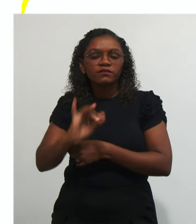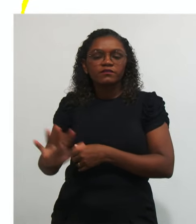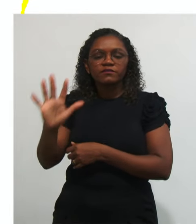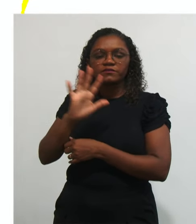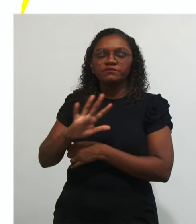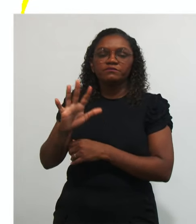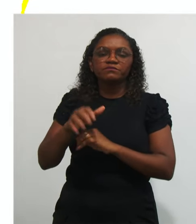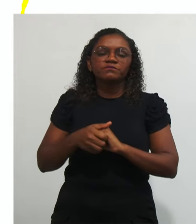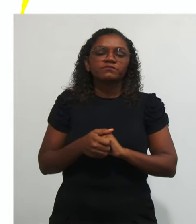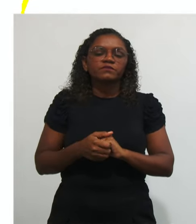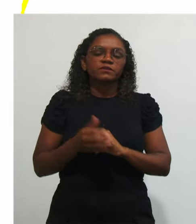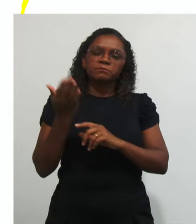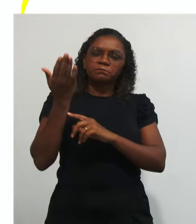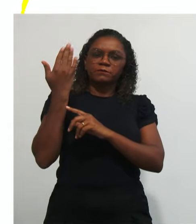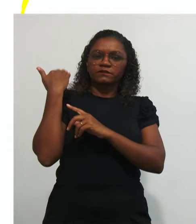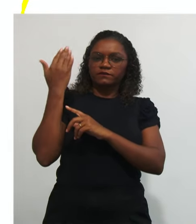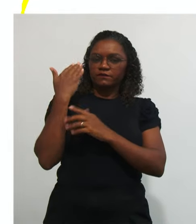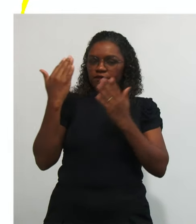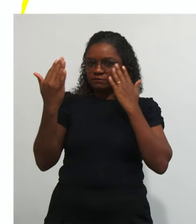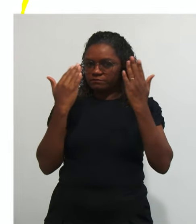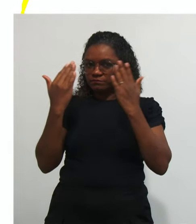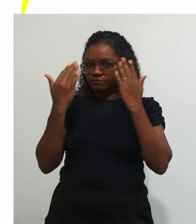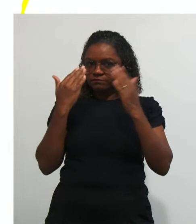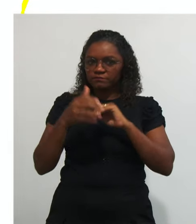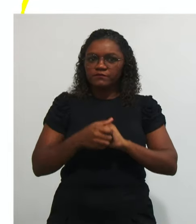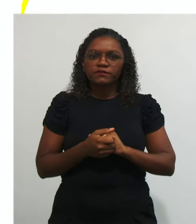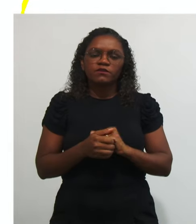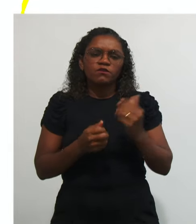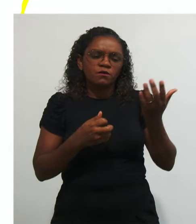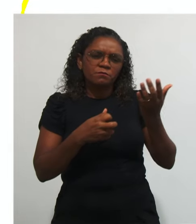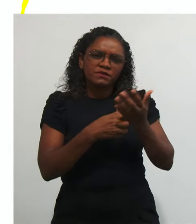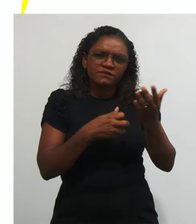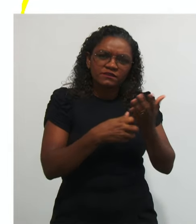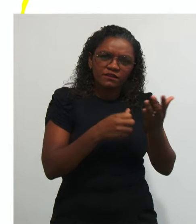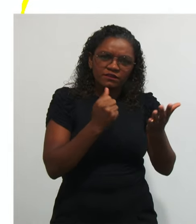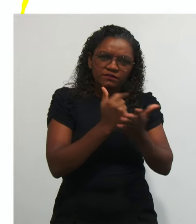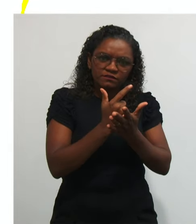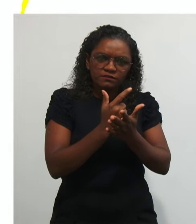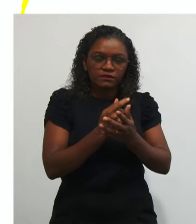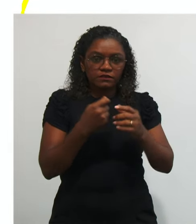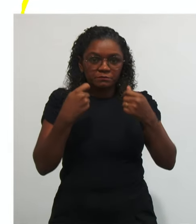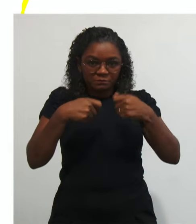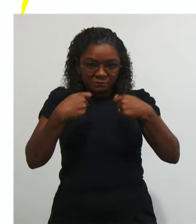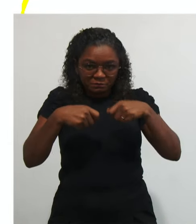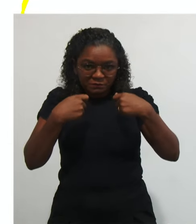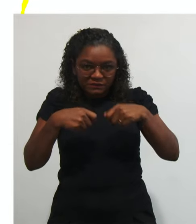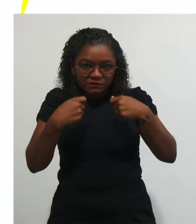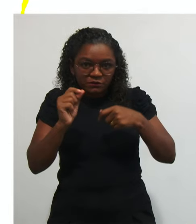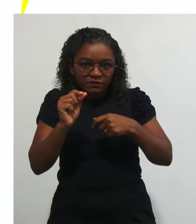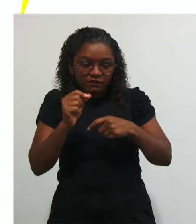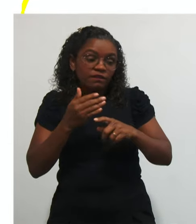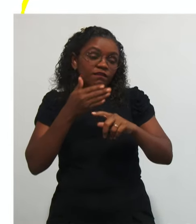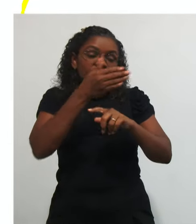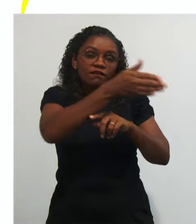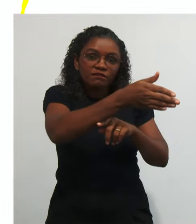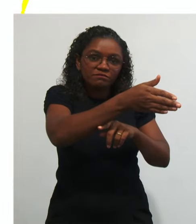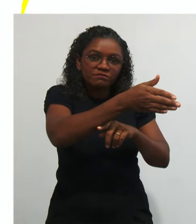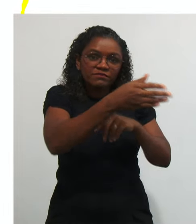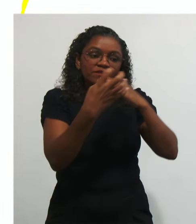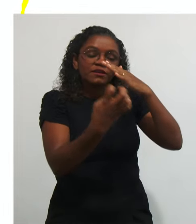há tempos atrás para você comprar uma passagem aérea você tinha que sair da sua casa ir até uma